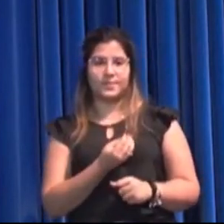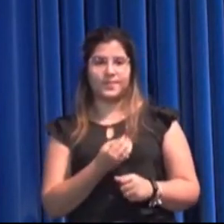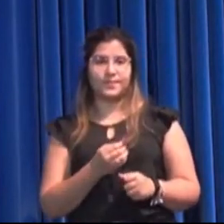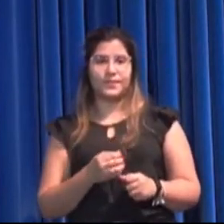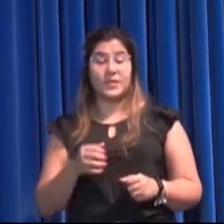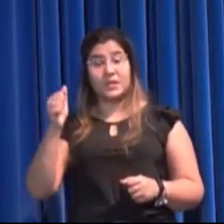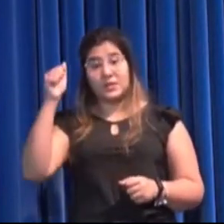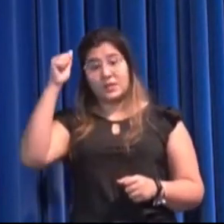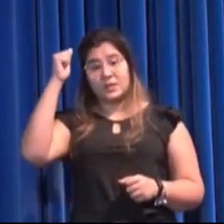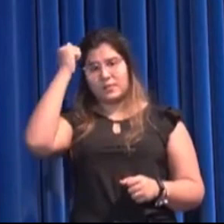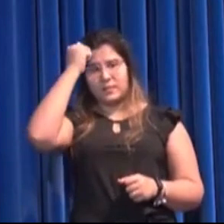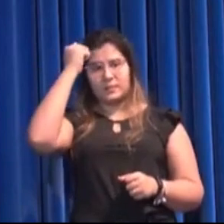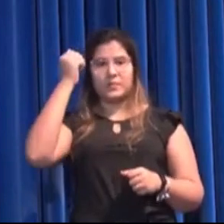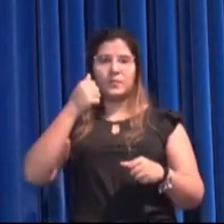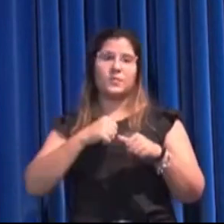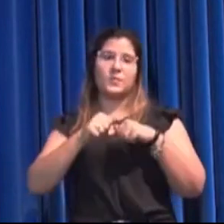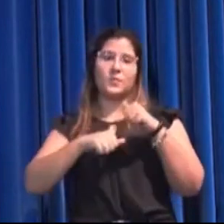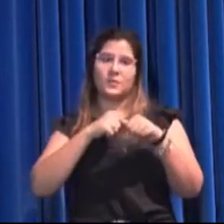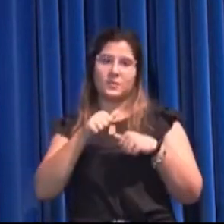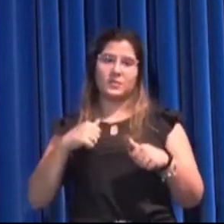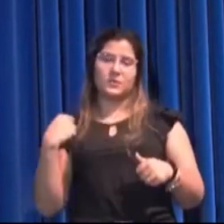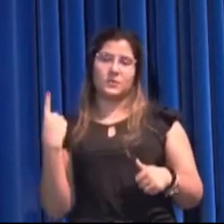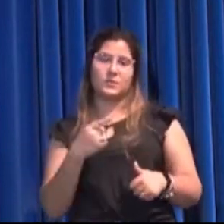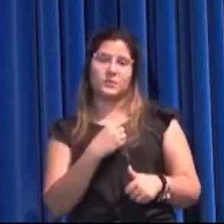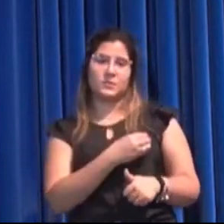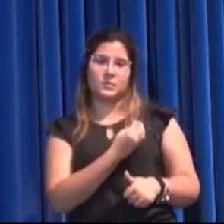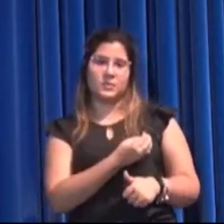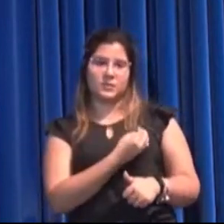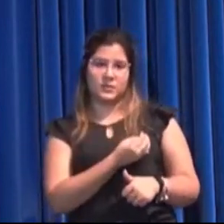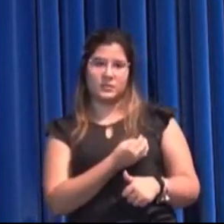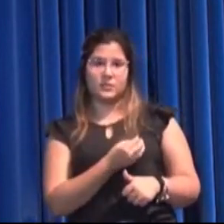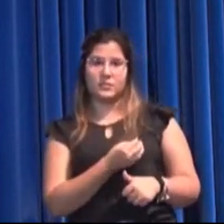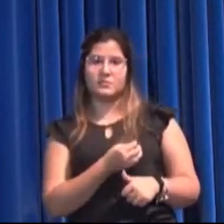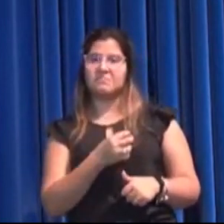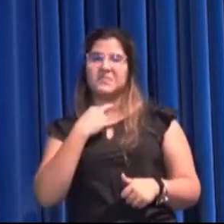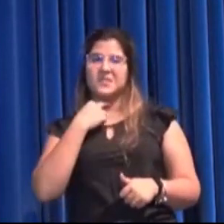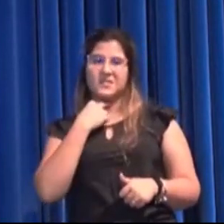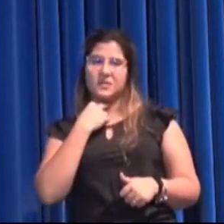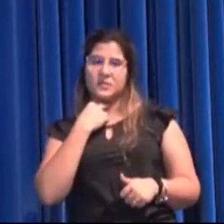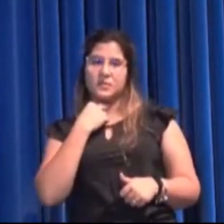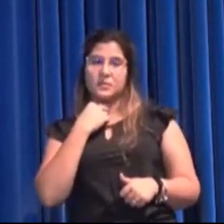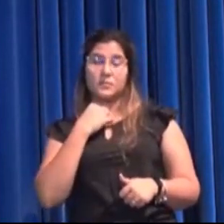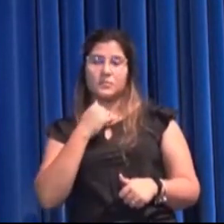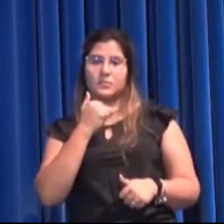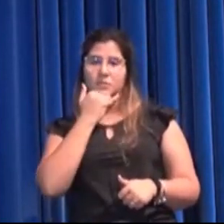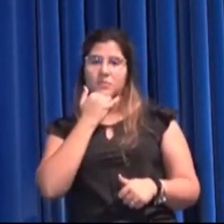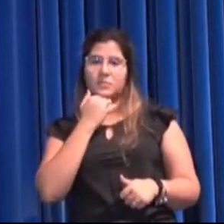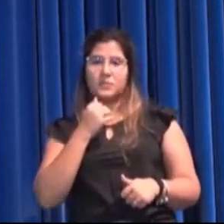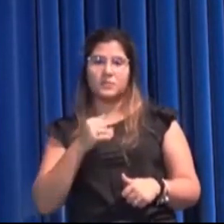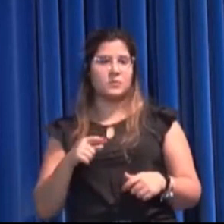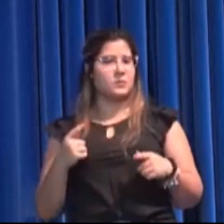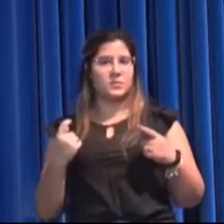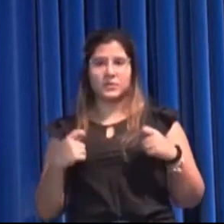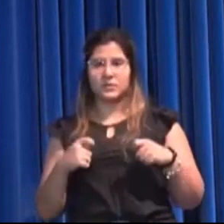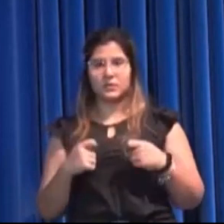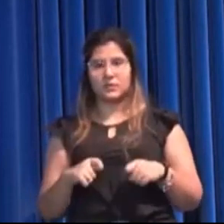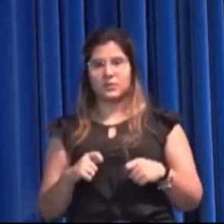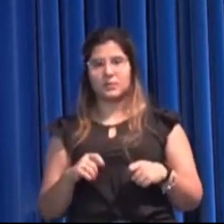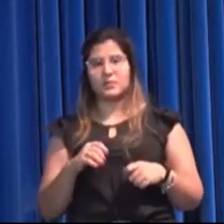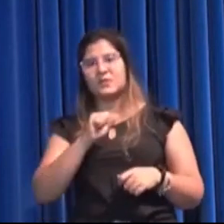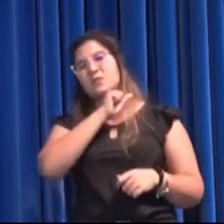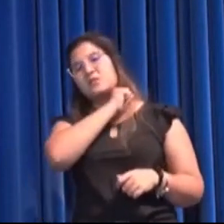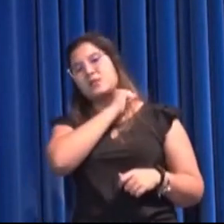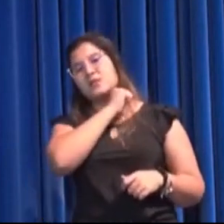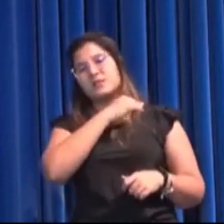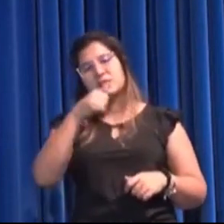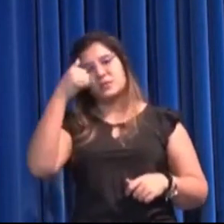nossas vidas. E agora nós não precisamos mais fazer sacrifícios de animais, porque